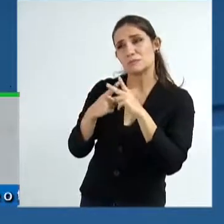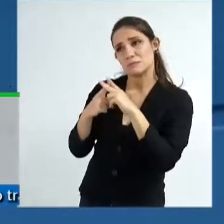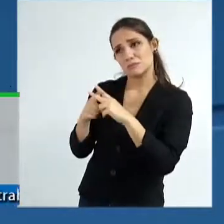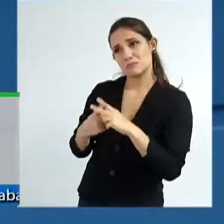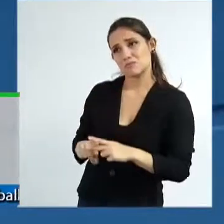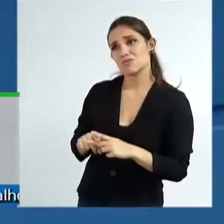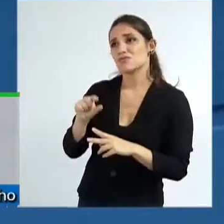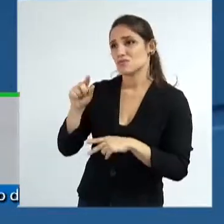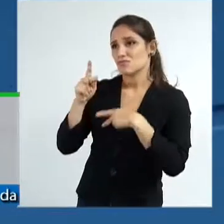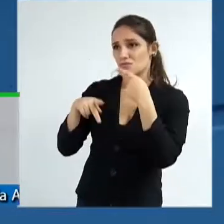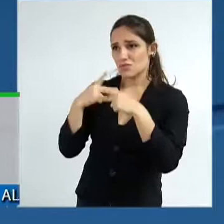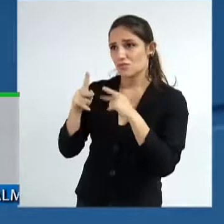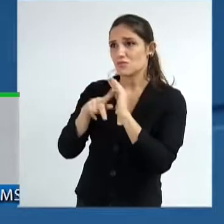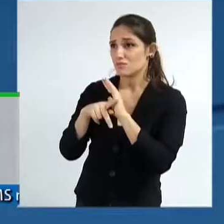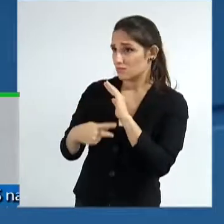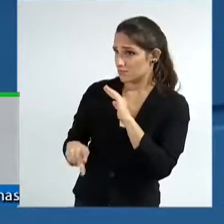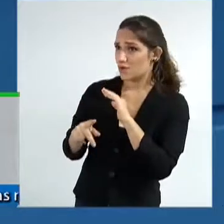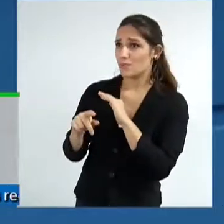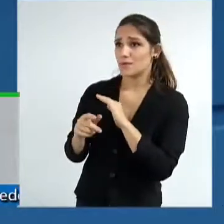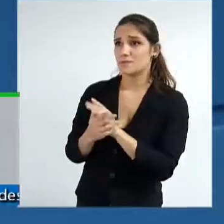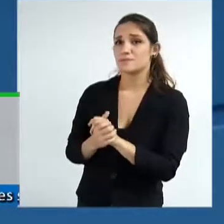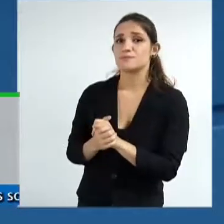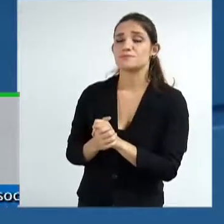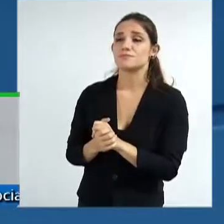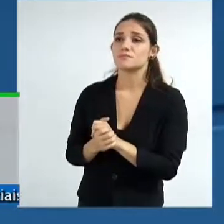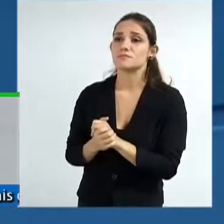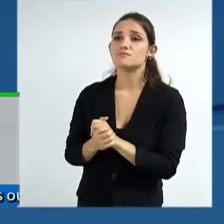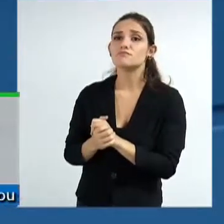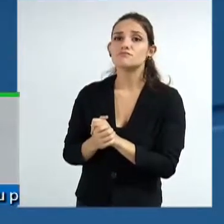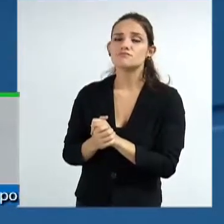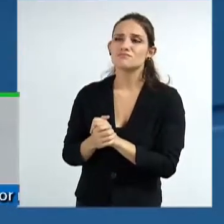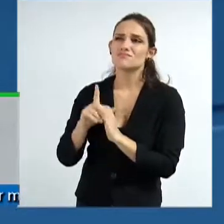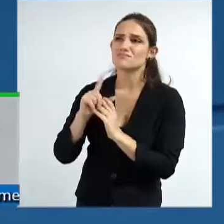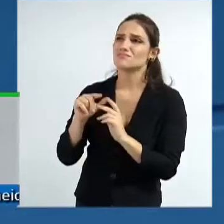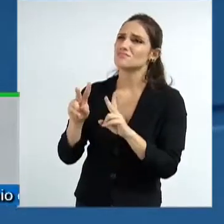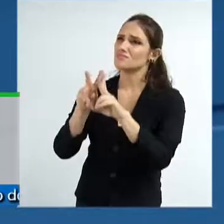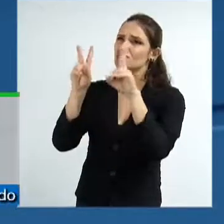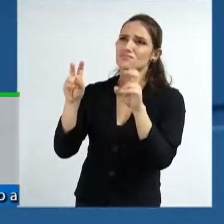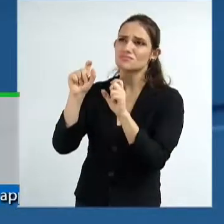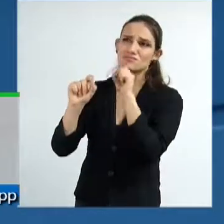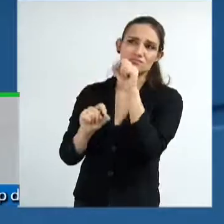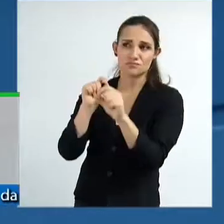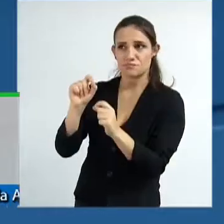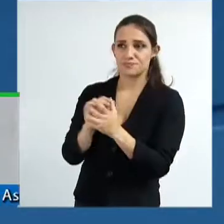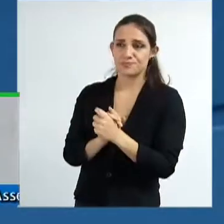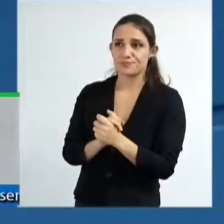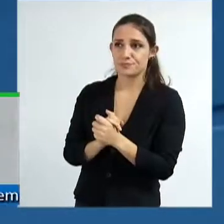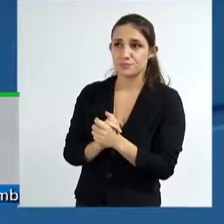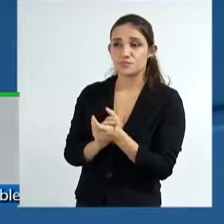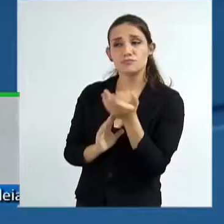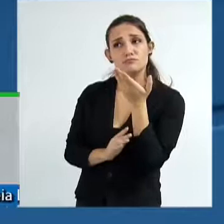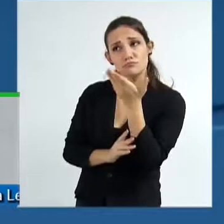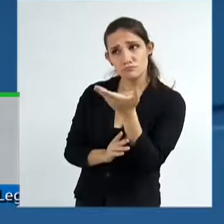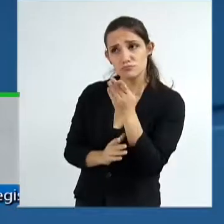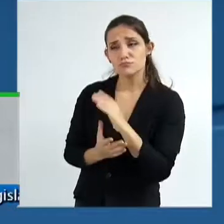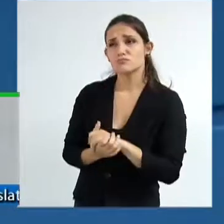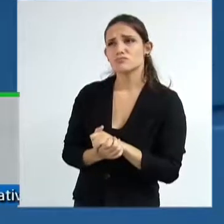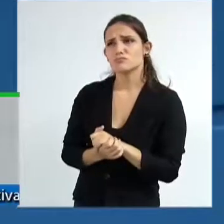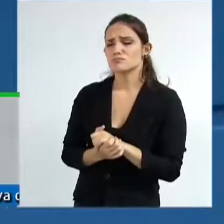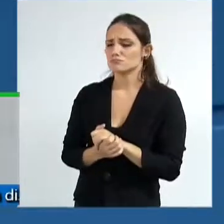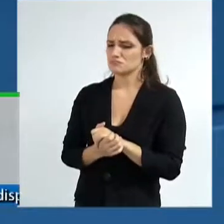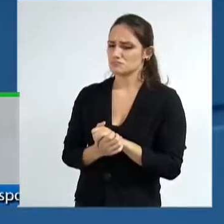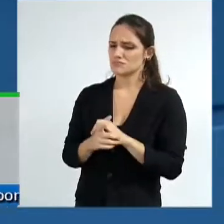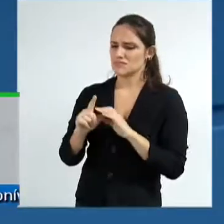palavras pronunciadas por Vossa Excelência, no sentido de que Vossa Excelência se